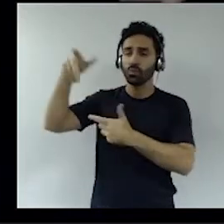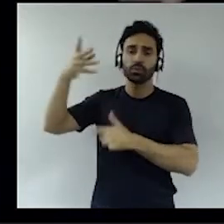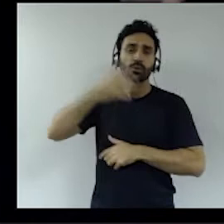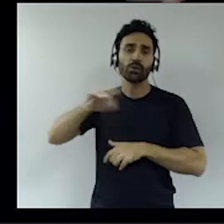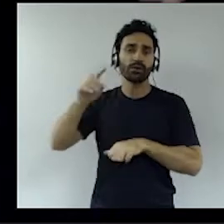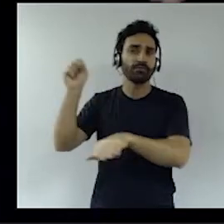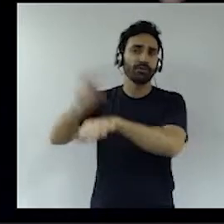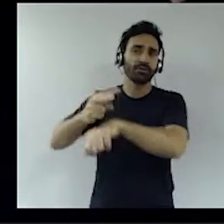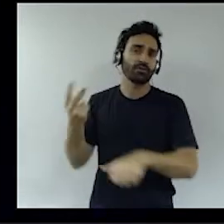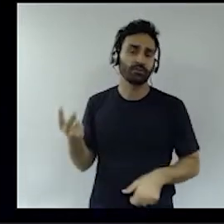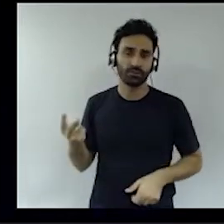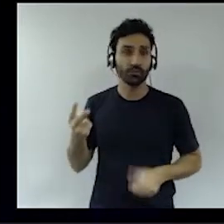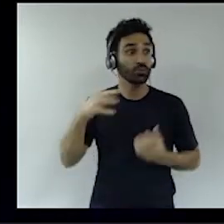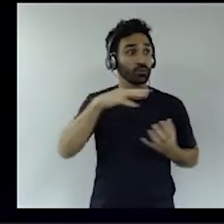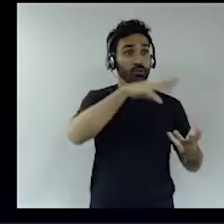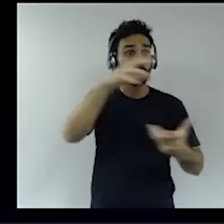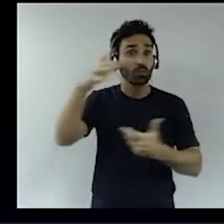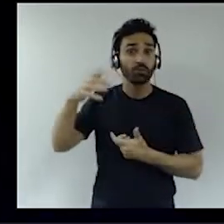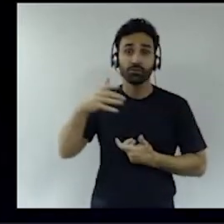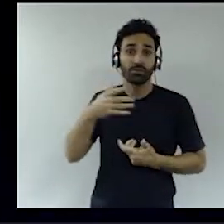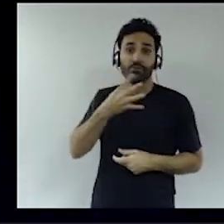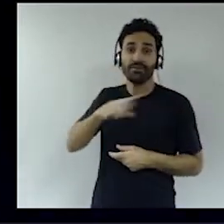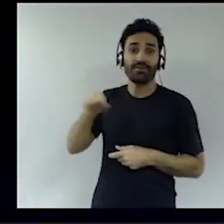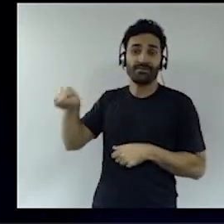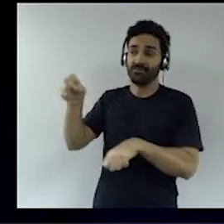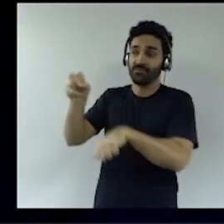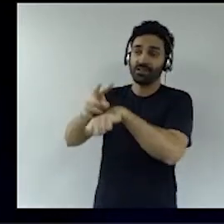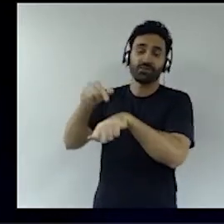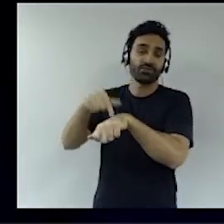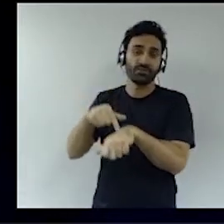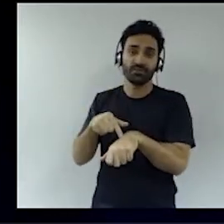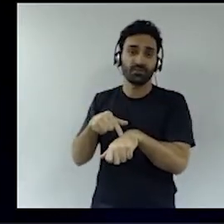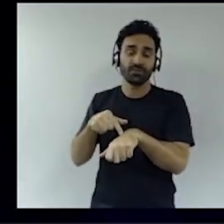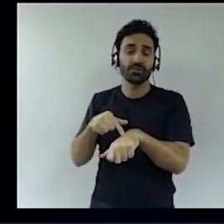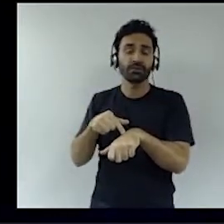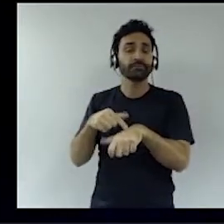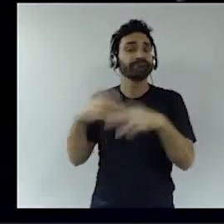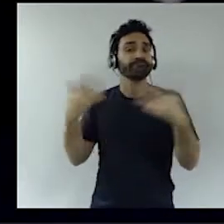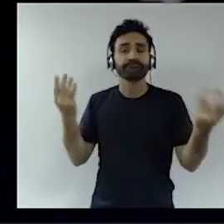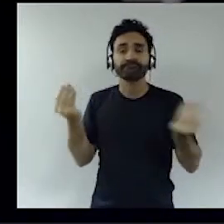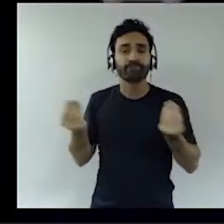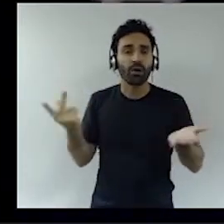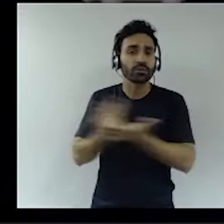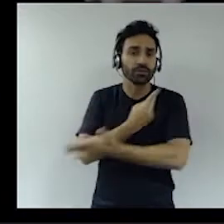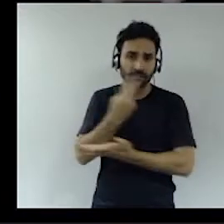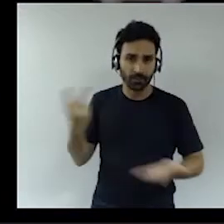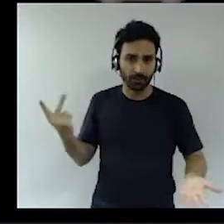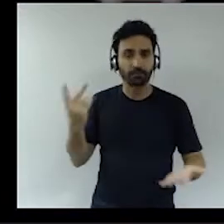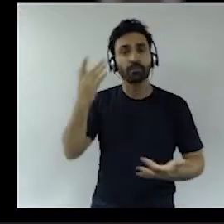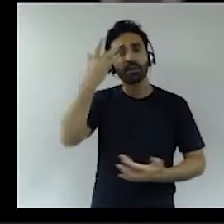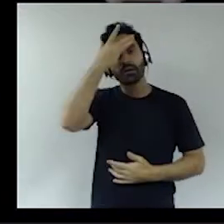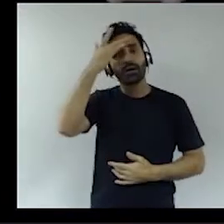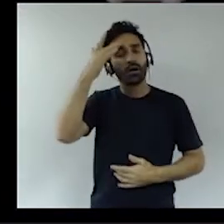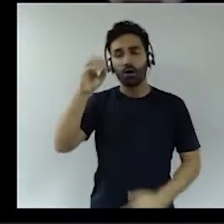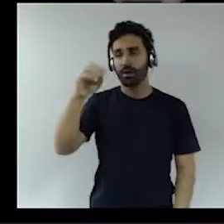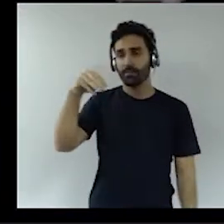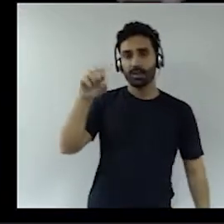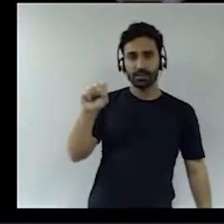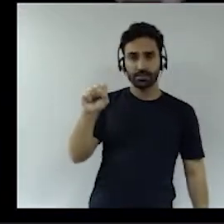Desconhecida de todos. E o que aconteceu, então? As autoridades sanitárias do mundo